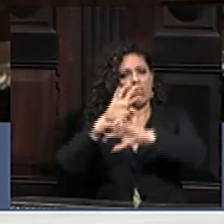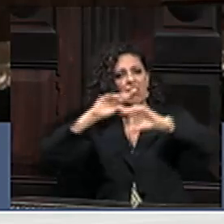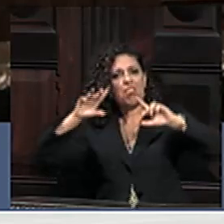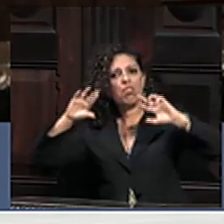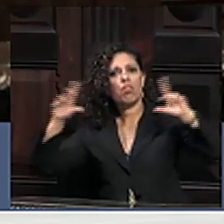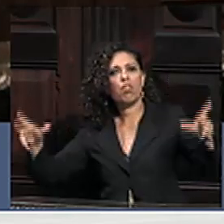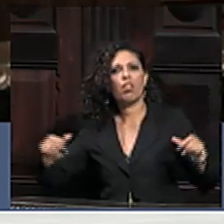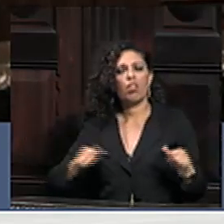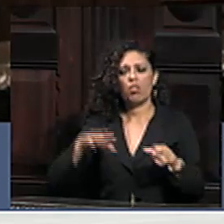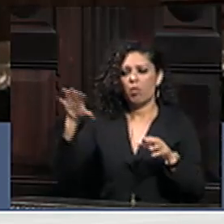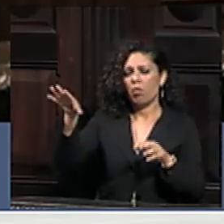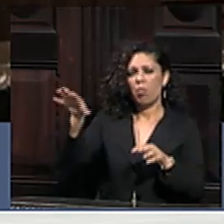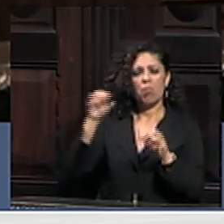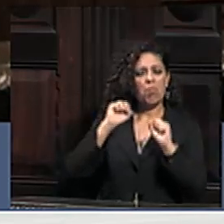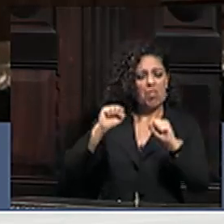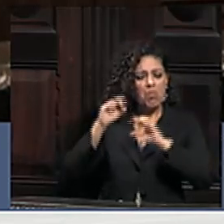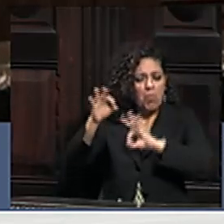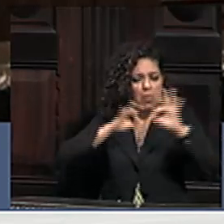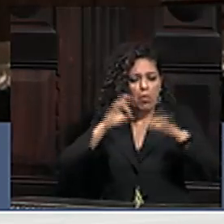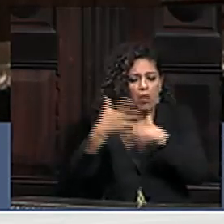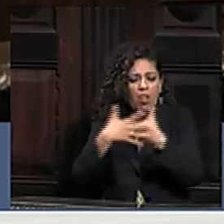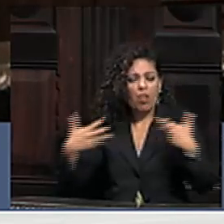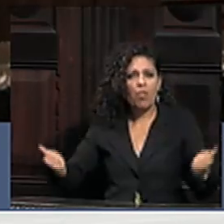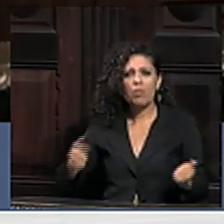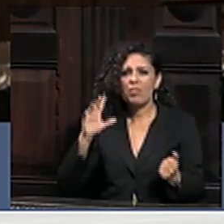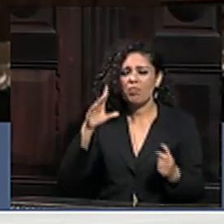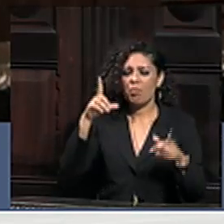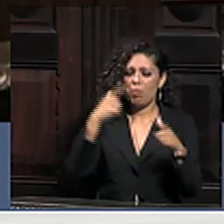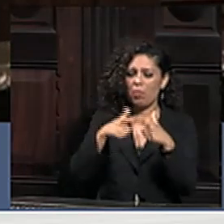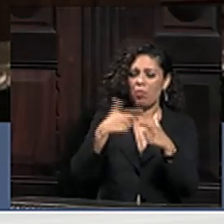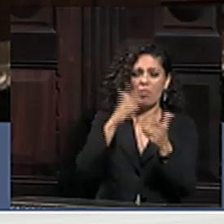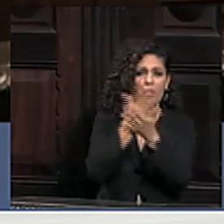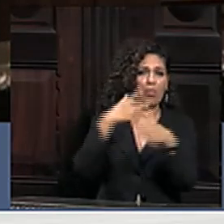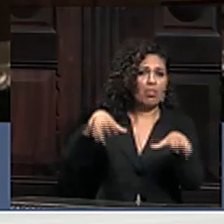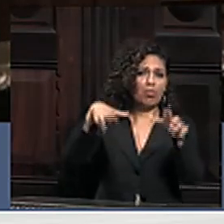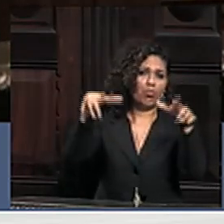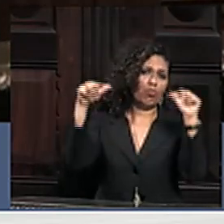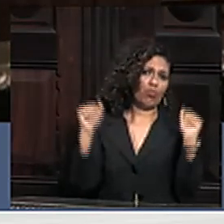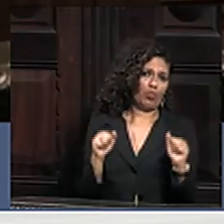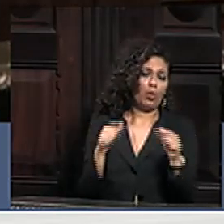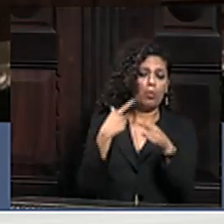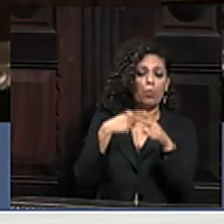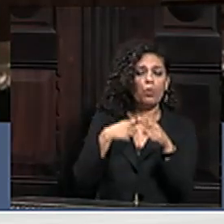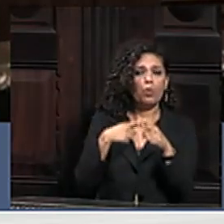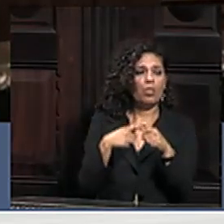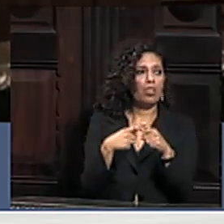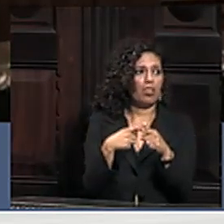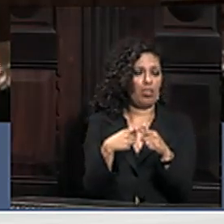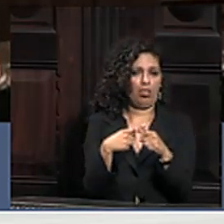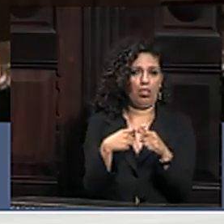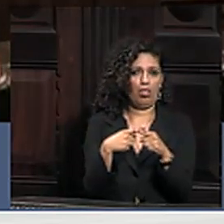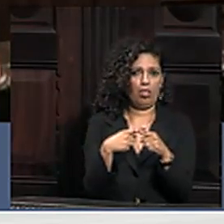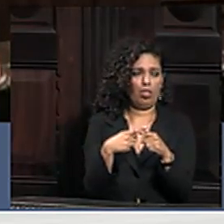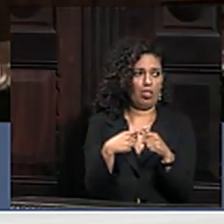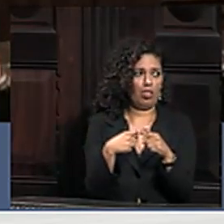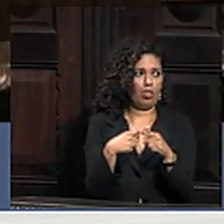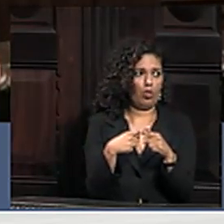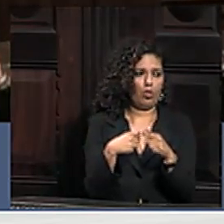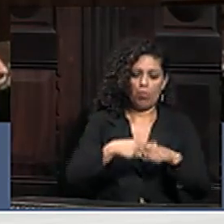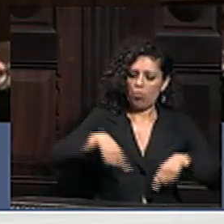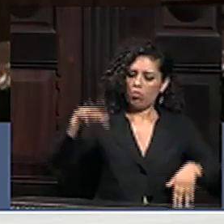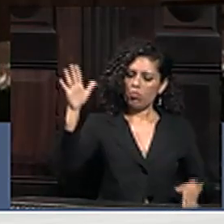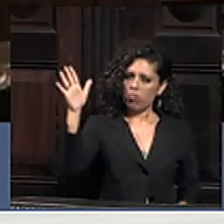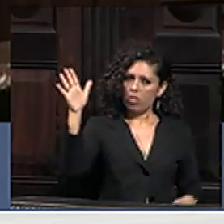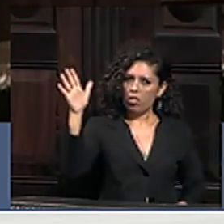raramente eu verifico que um dos barões do narcotráfico, um dos barões do tráfico